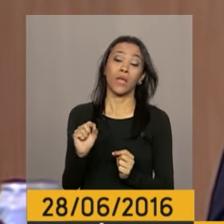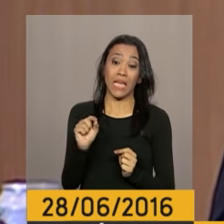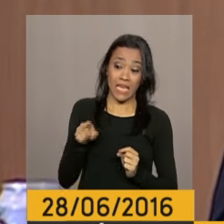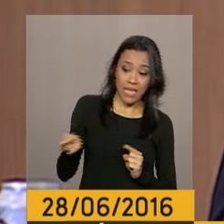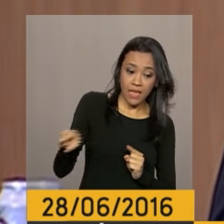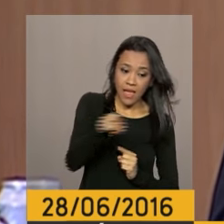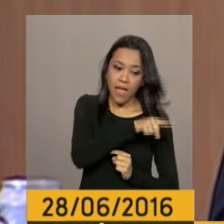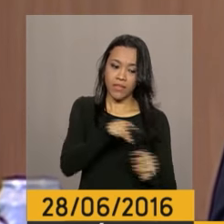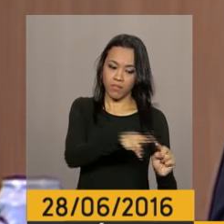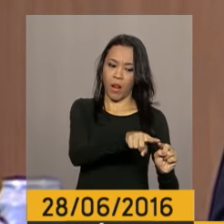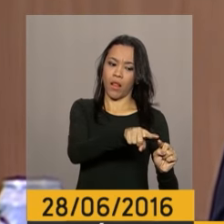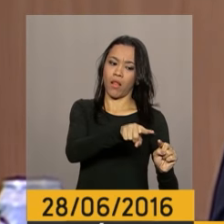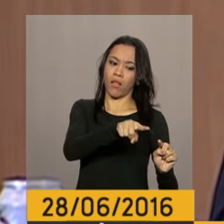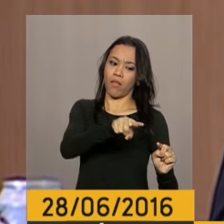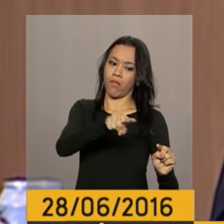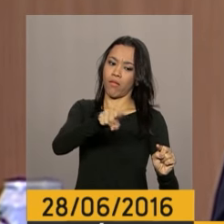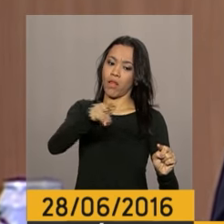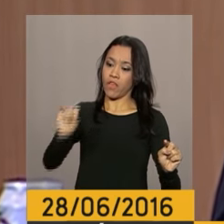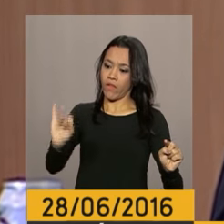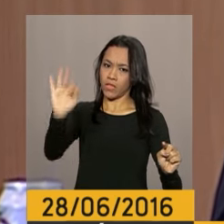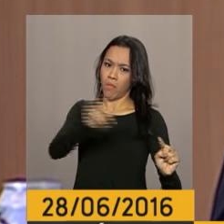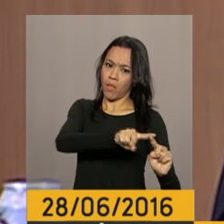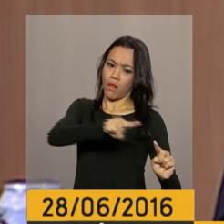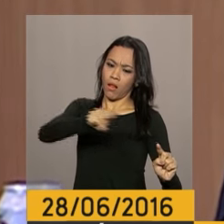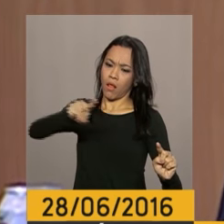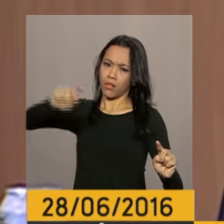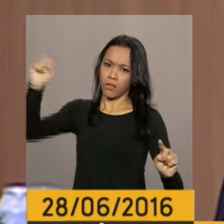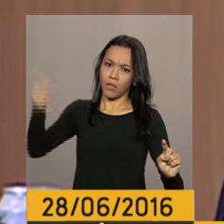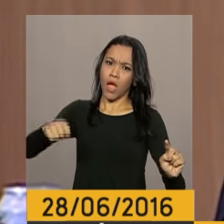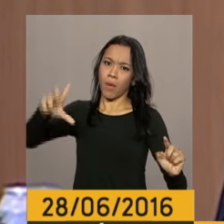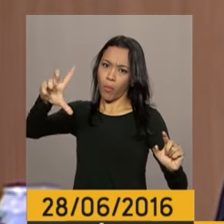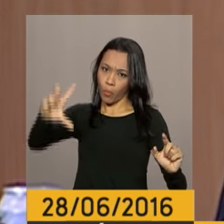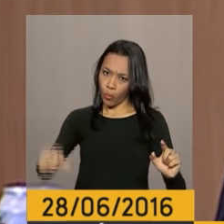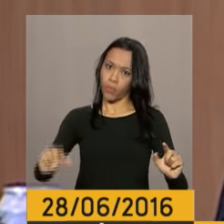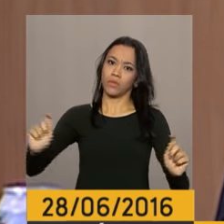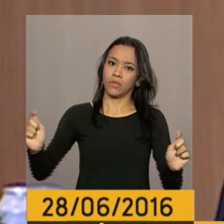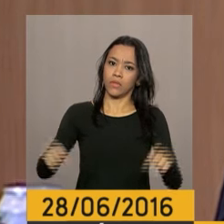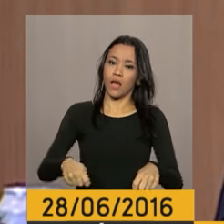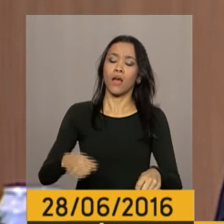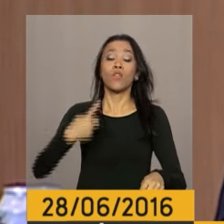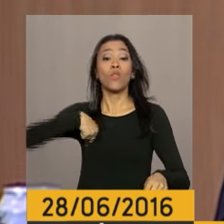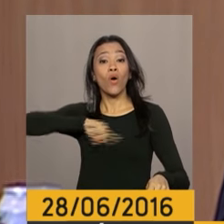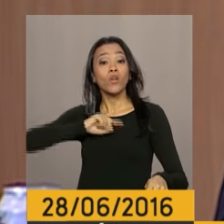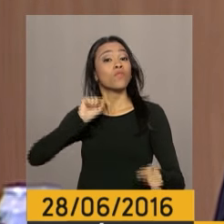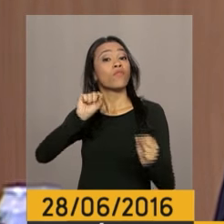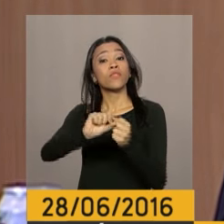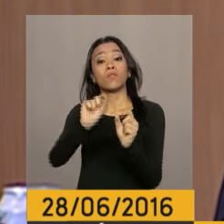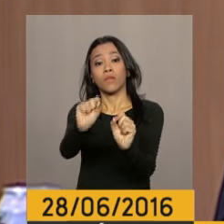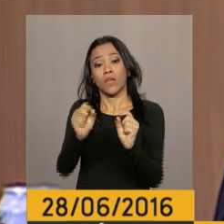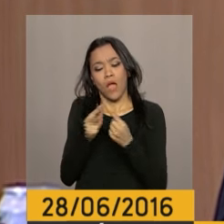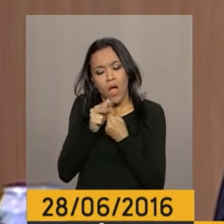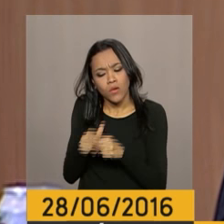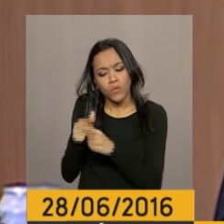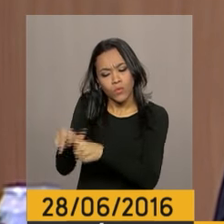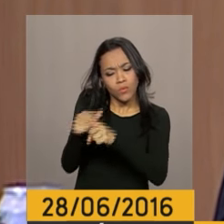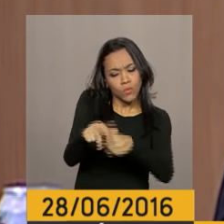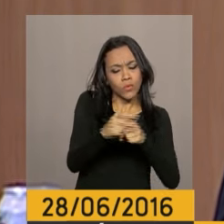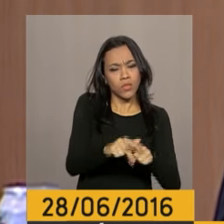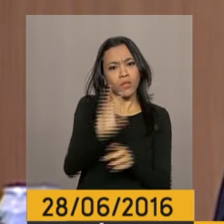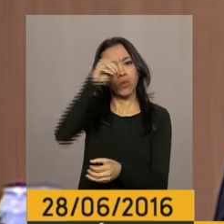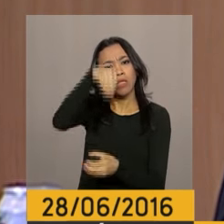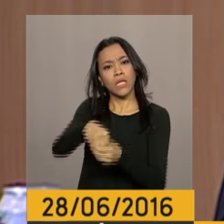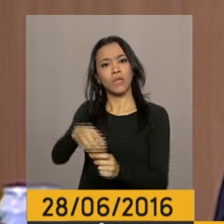inflação do Banco Central no futuro. Estamos no início de ajustes na economia que, se